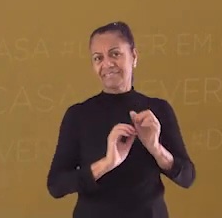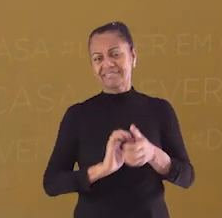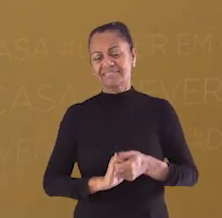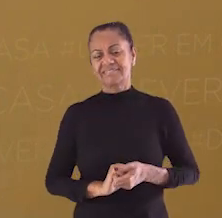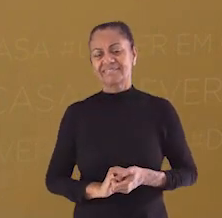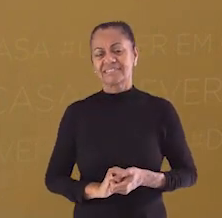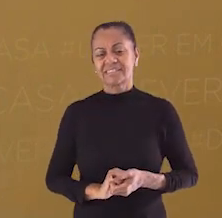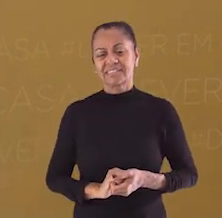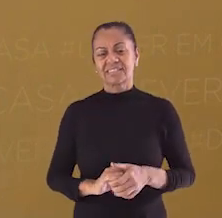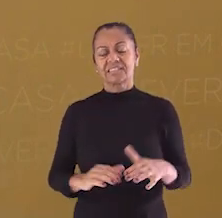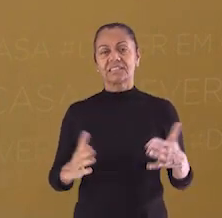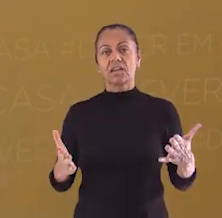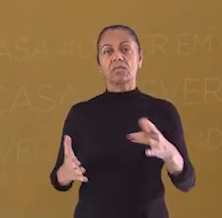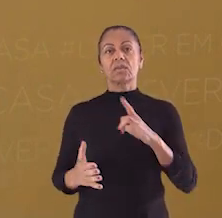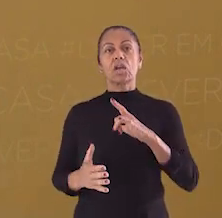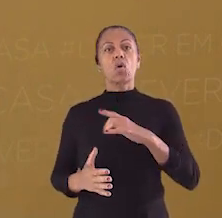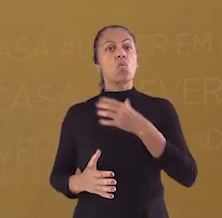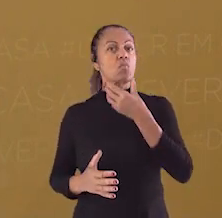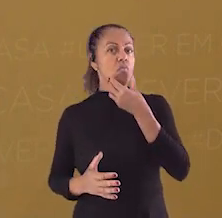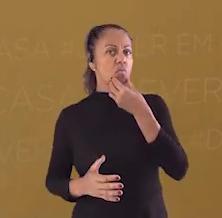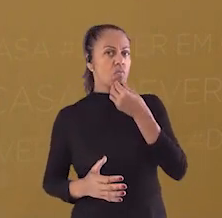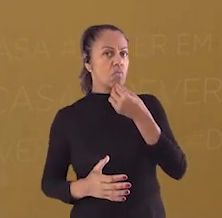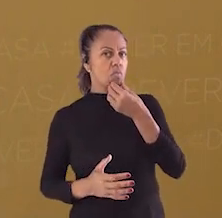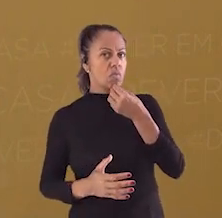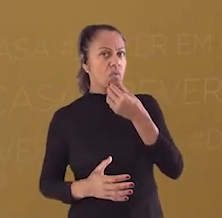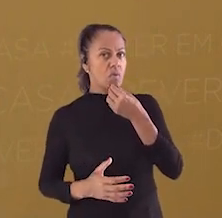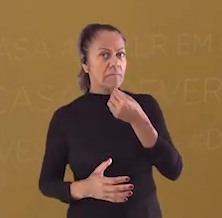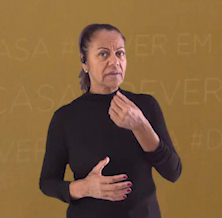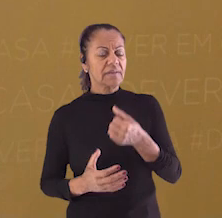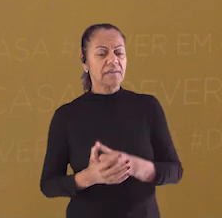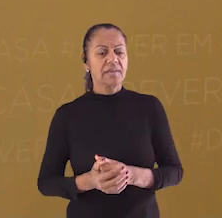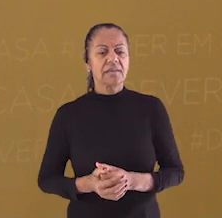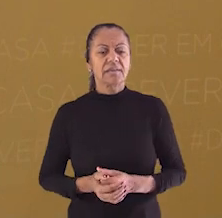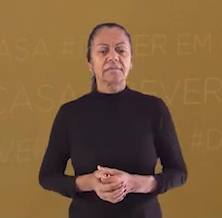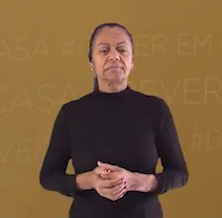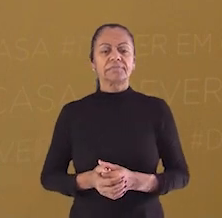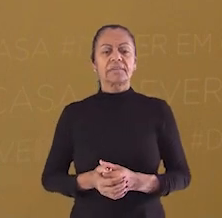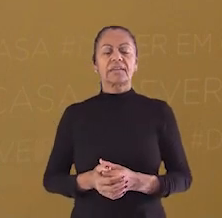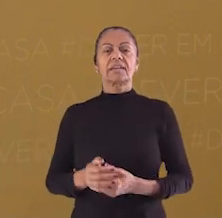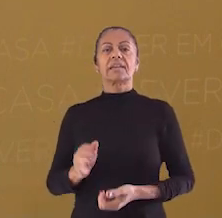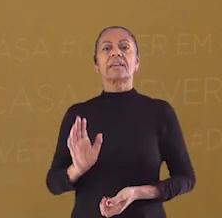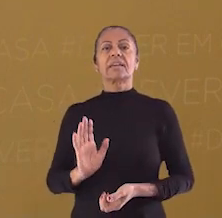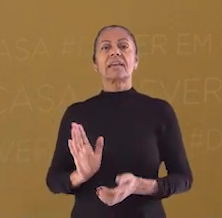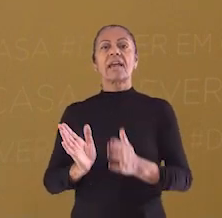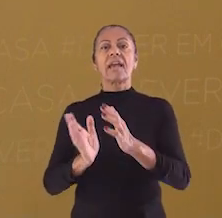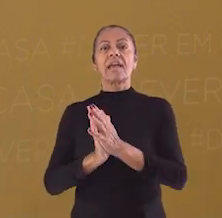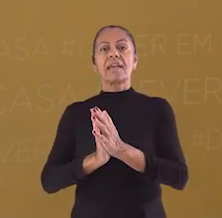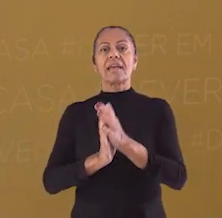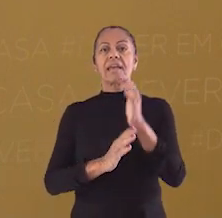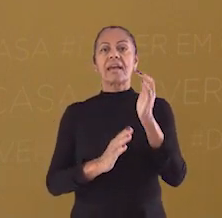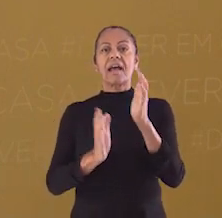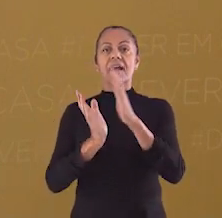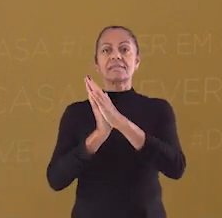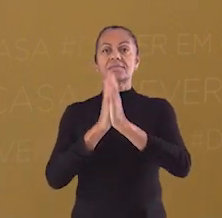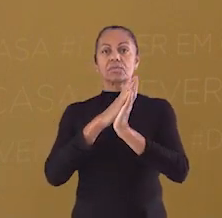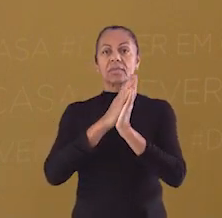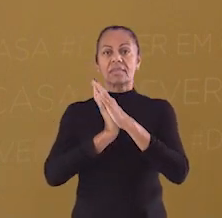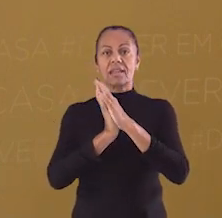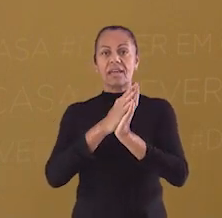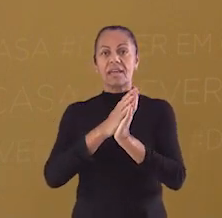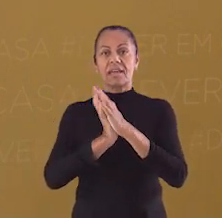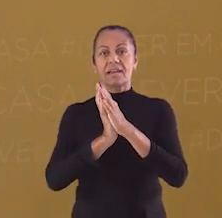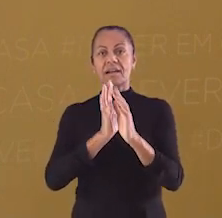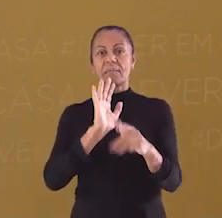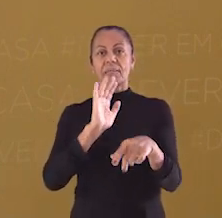artista chamada Crystal Walter fez uma releitura, ou seja, reimaginou e redesenhou as princesas